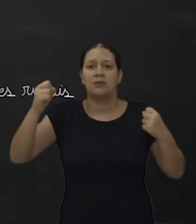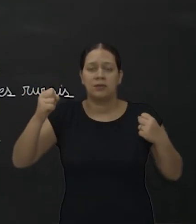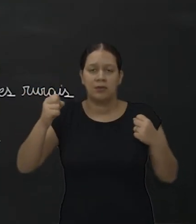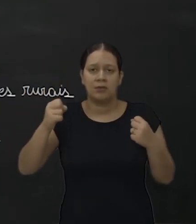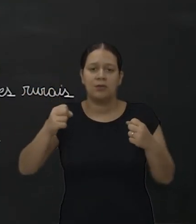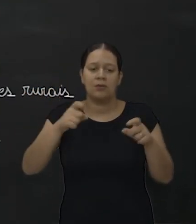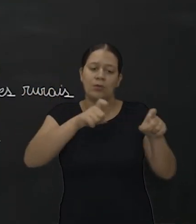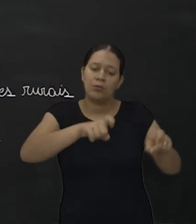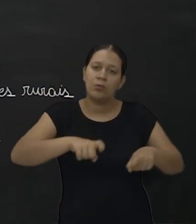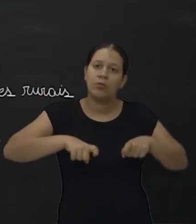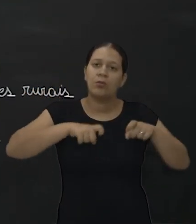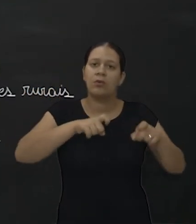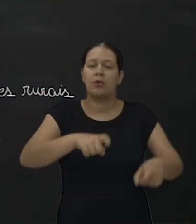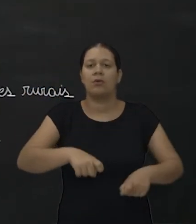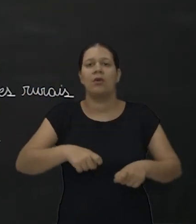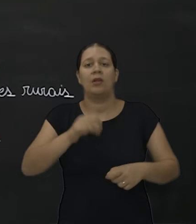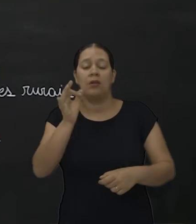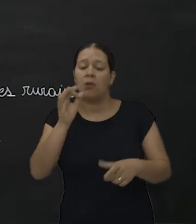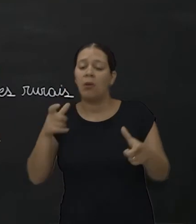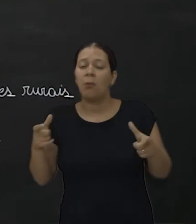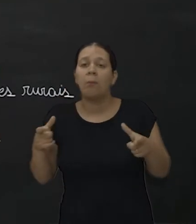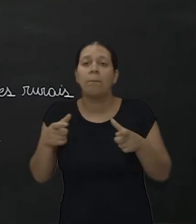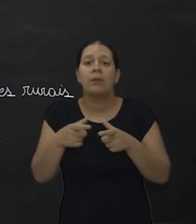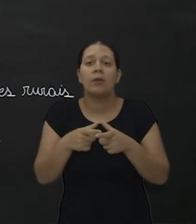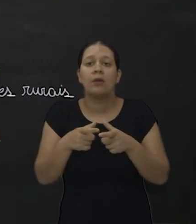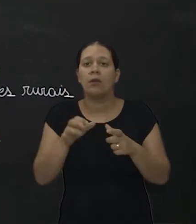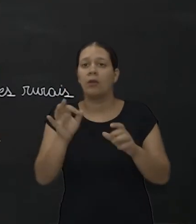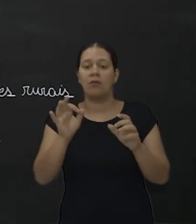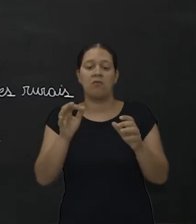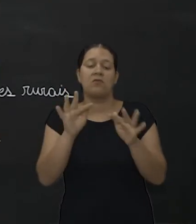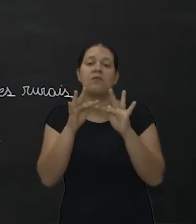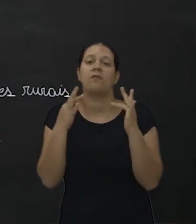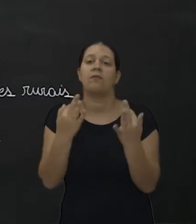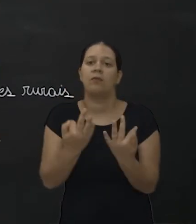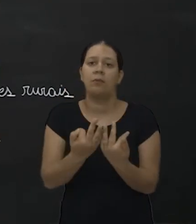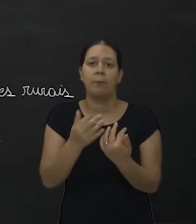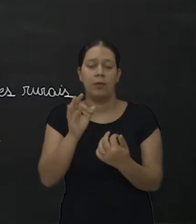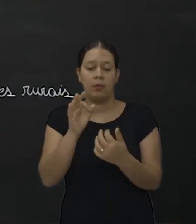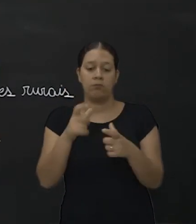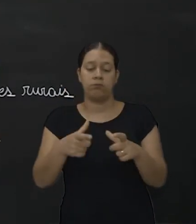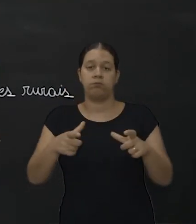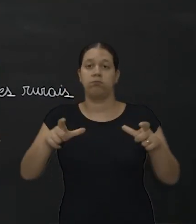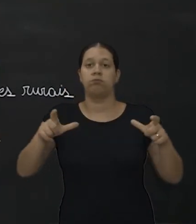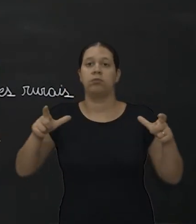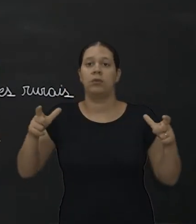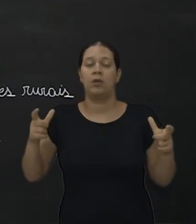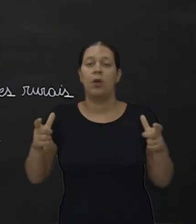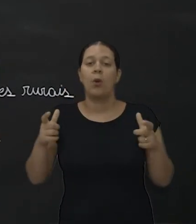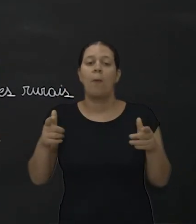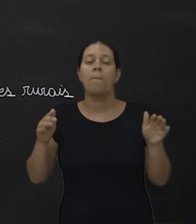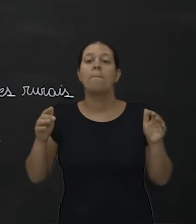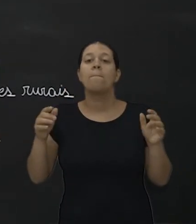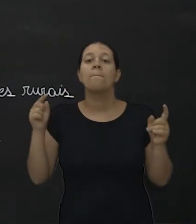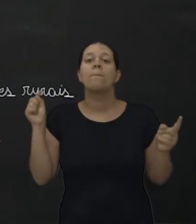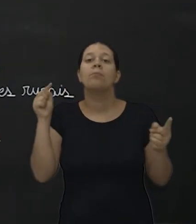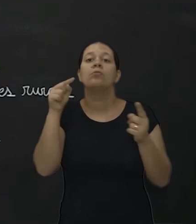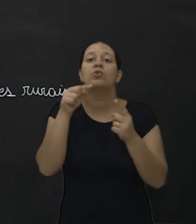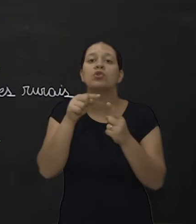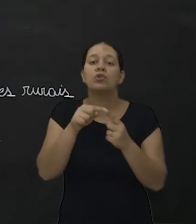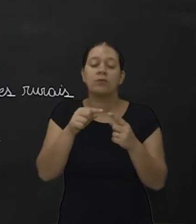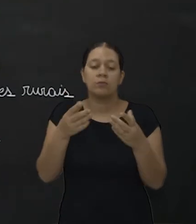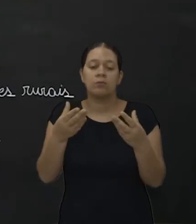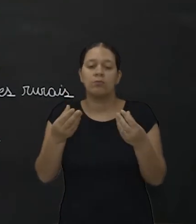não em propriedades menores, familiares. O que acontecia, e por que de ser grande, né? Porque o objetivo era que houvesse